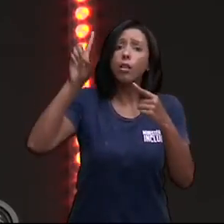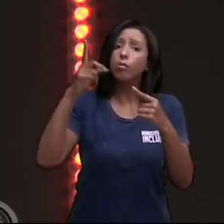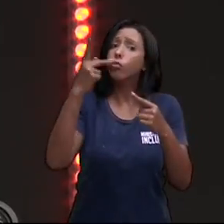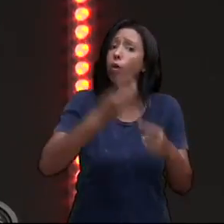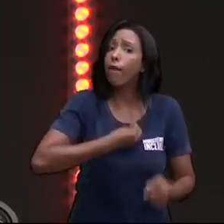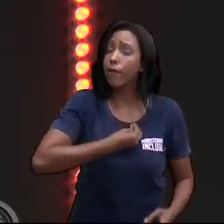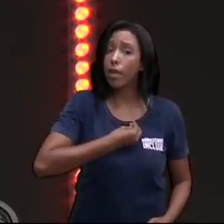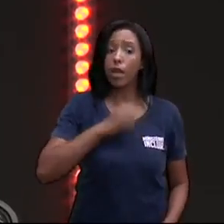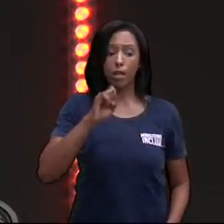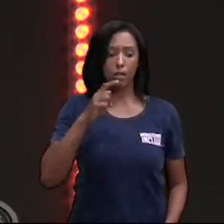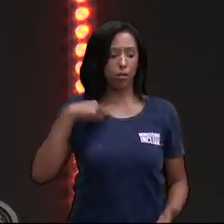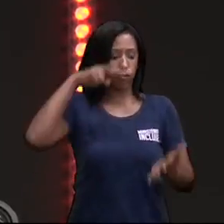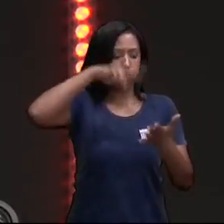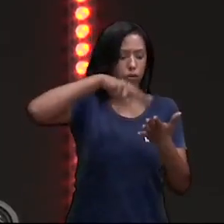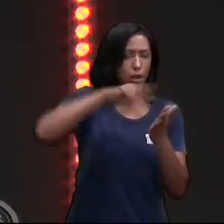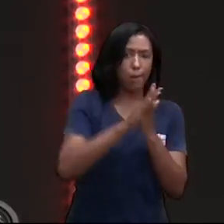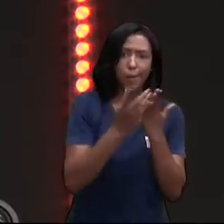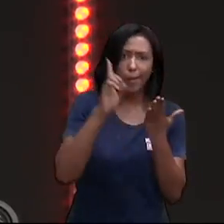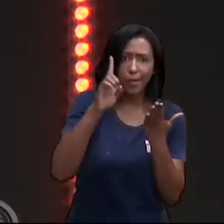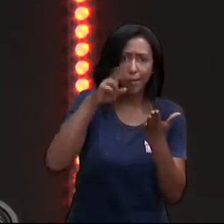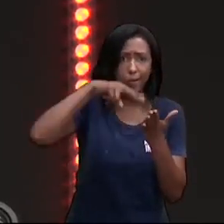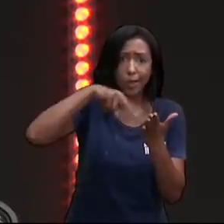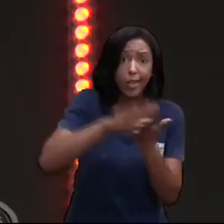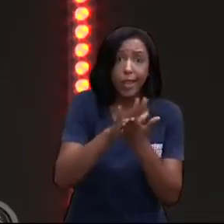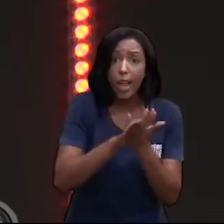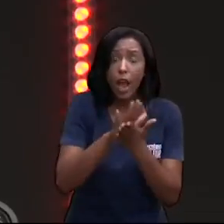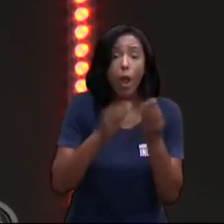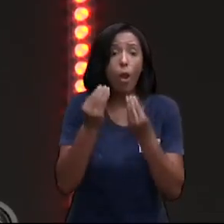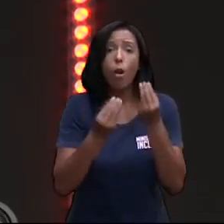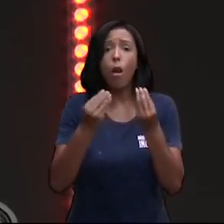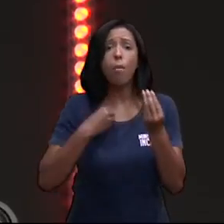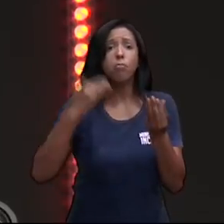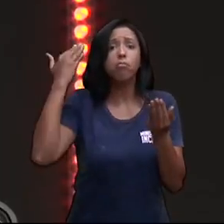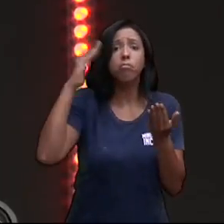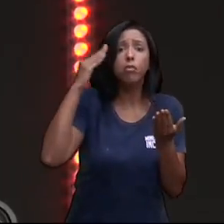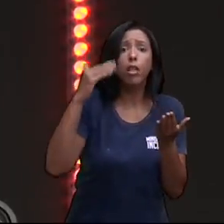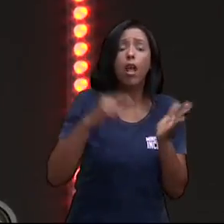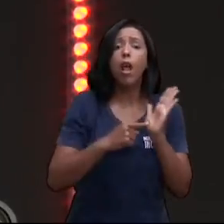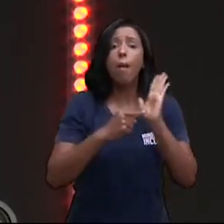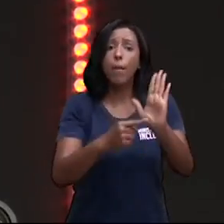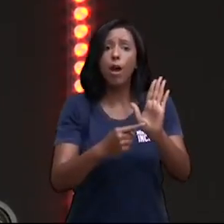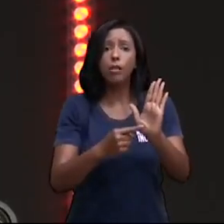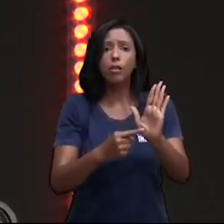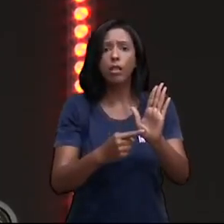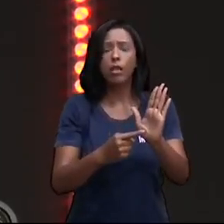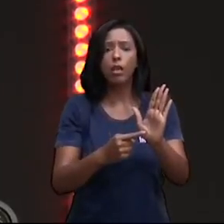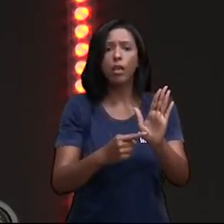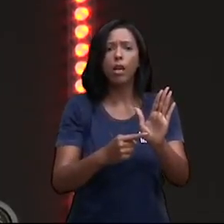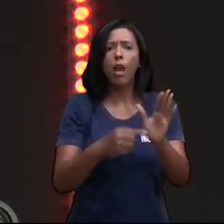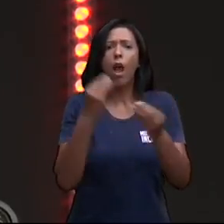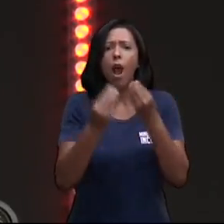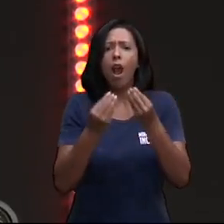se eu não ler esse louco mento eu não consigo ter comprovação eu não consigo ter